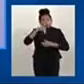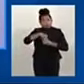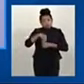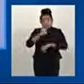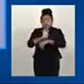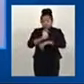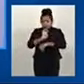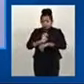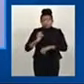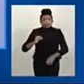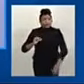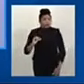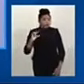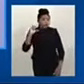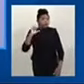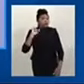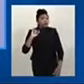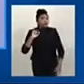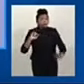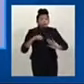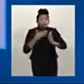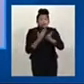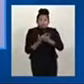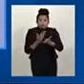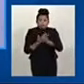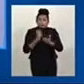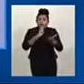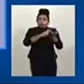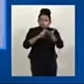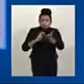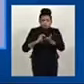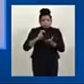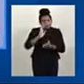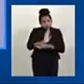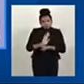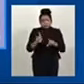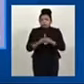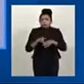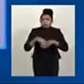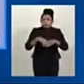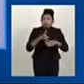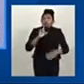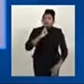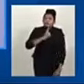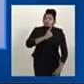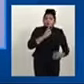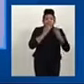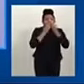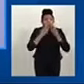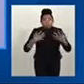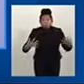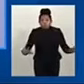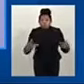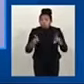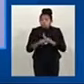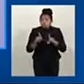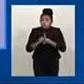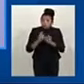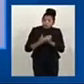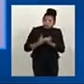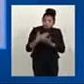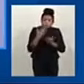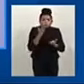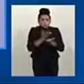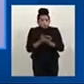estado. Aumentar o número de escolas em tempo integral, levar a merenda de qualidade para nossas escolas e levar no início das